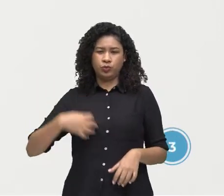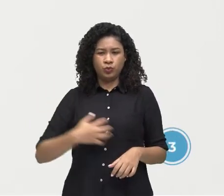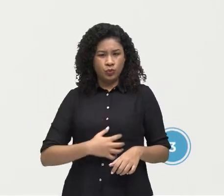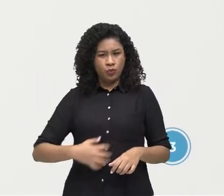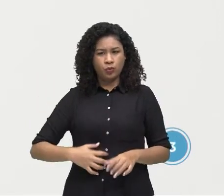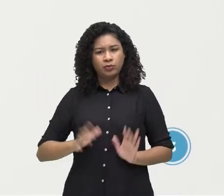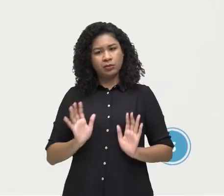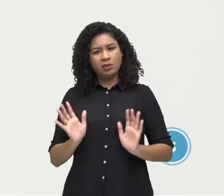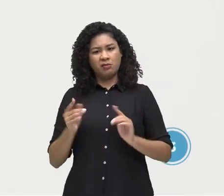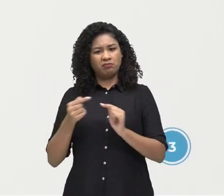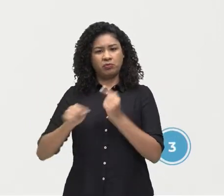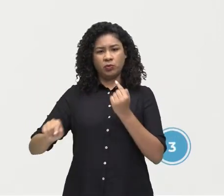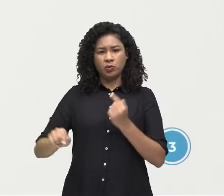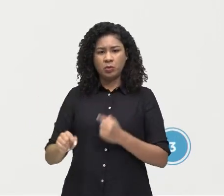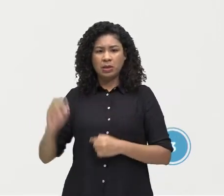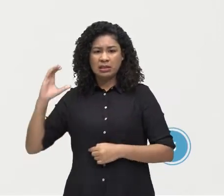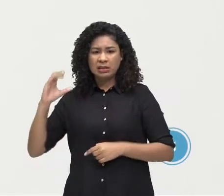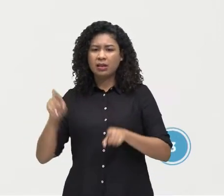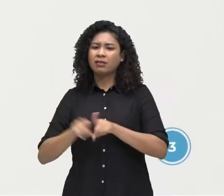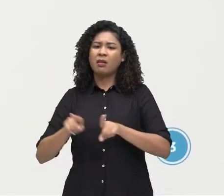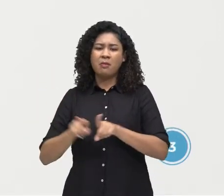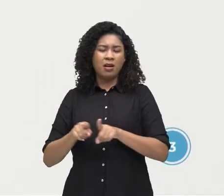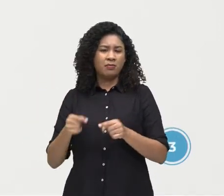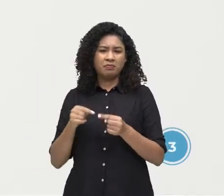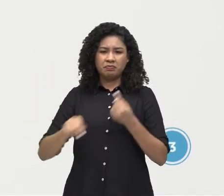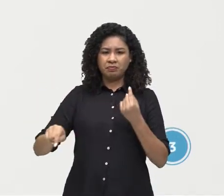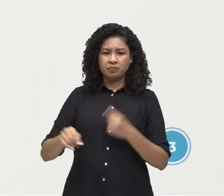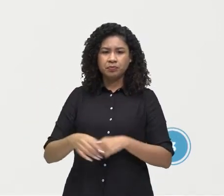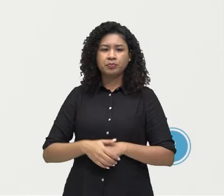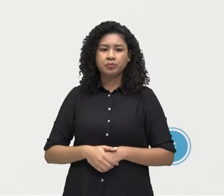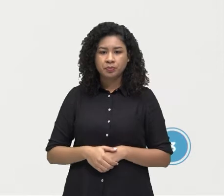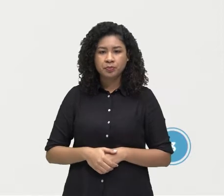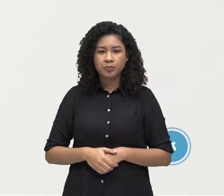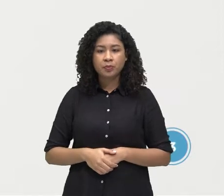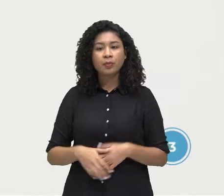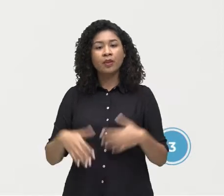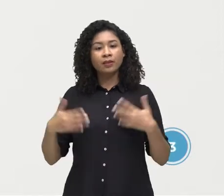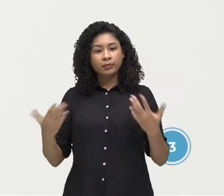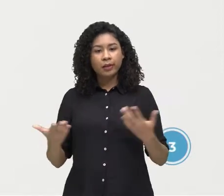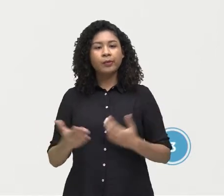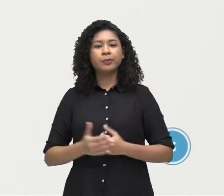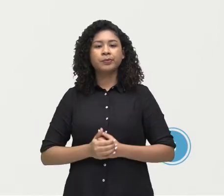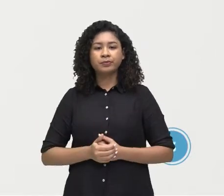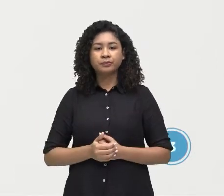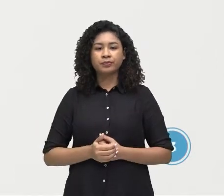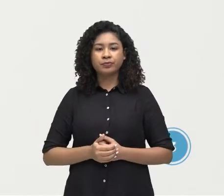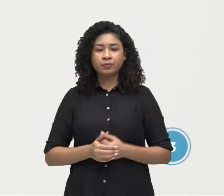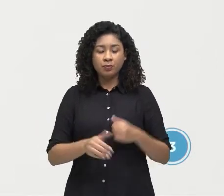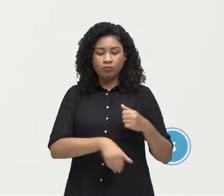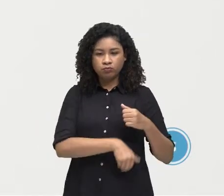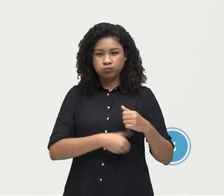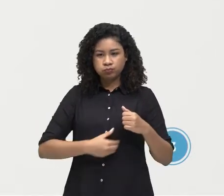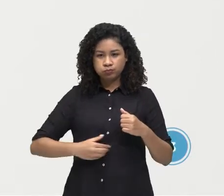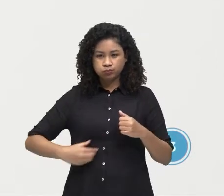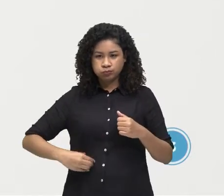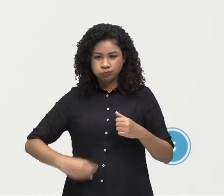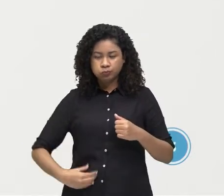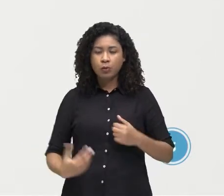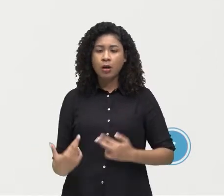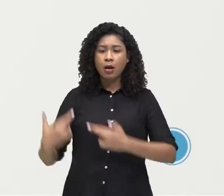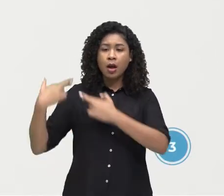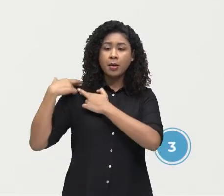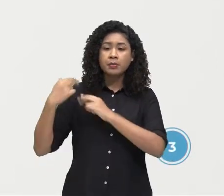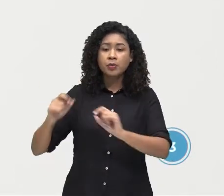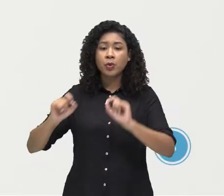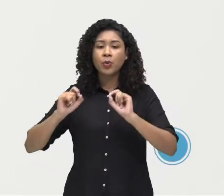C. O que vai acontecer no nosso intestino grosso é justamente a absorção de